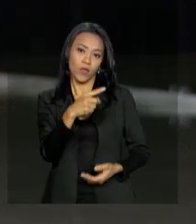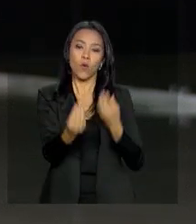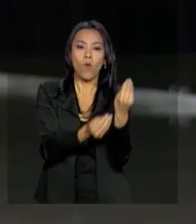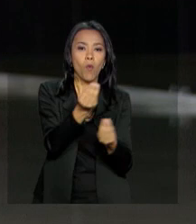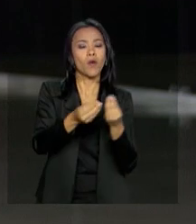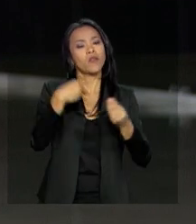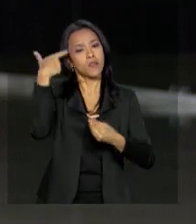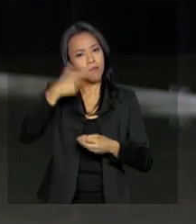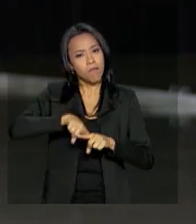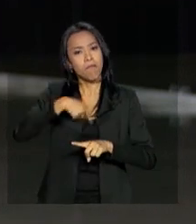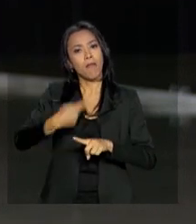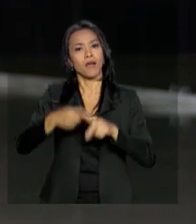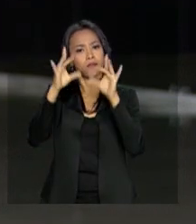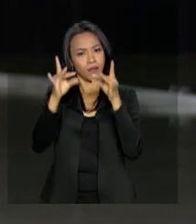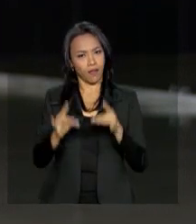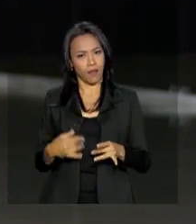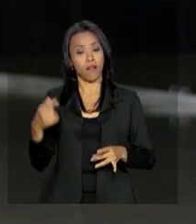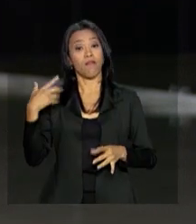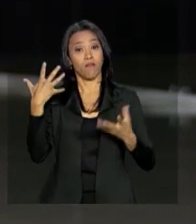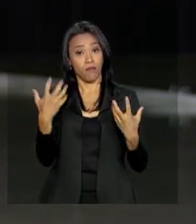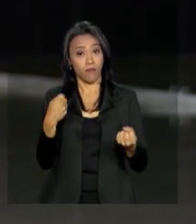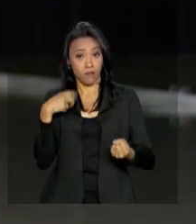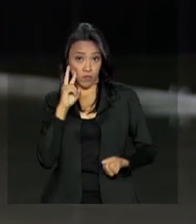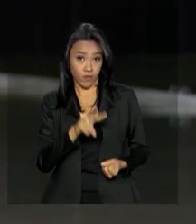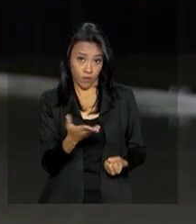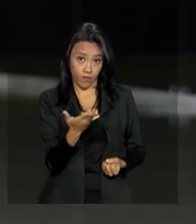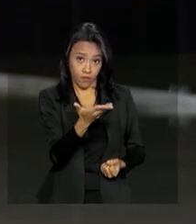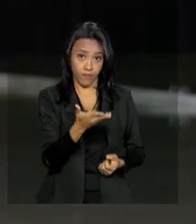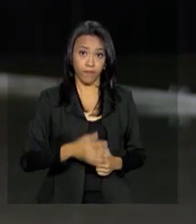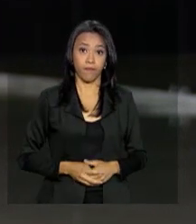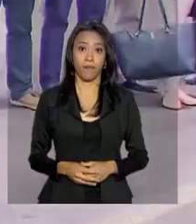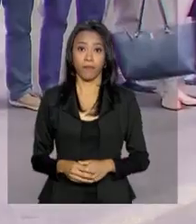e tem mais detalhes vamos ver na reportagem